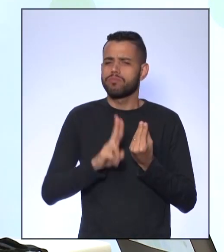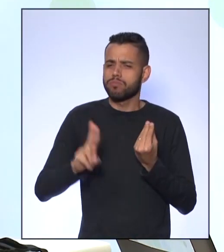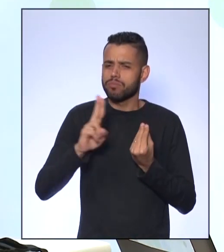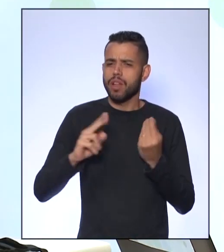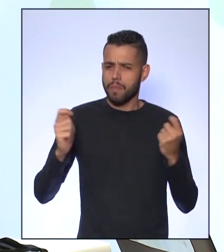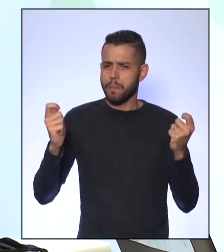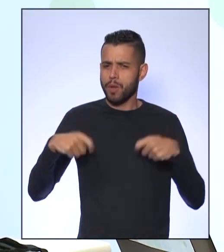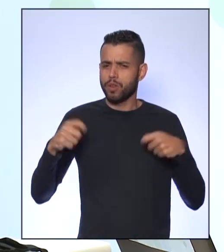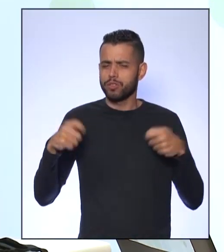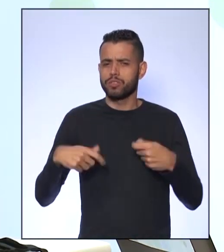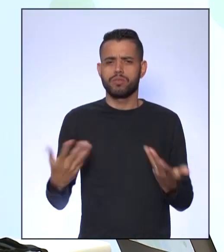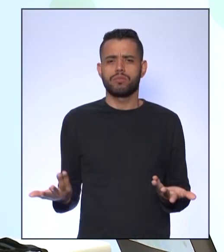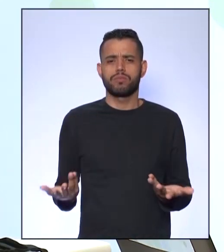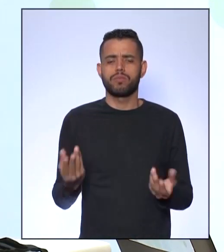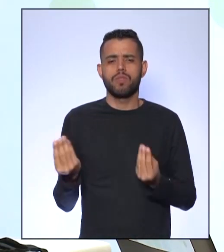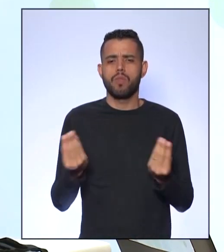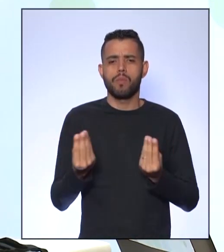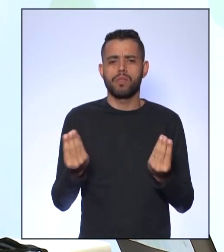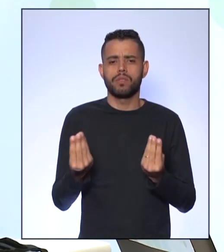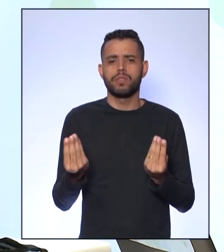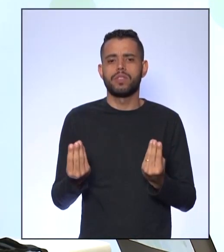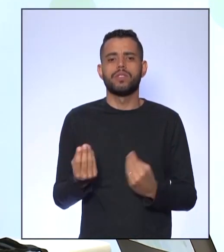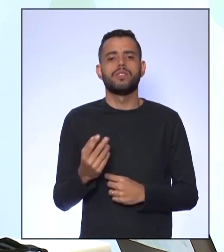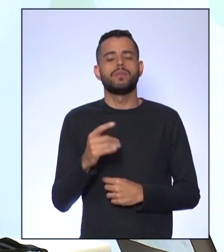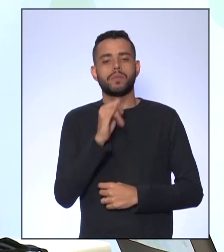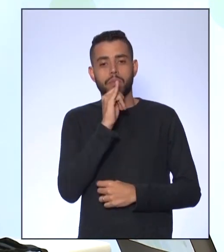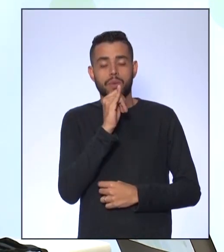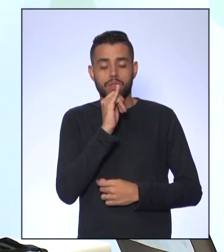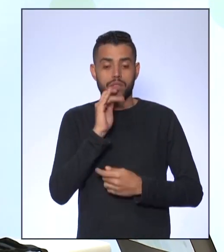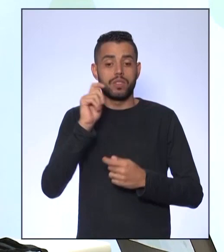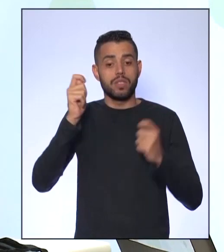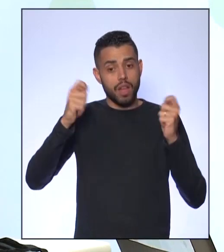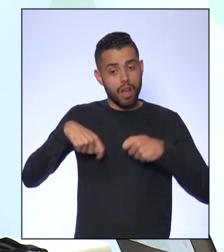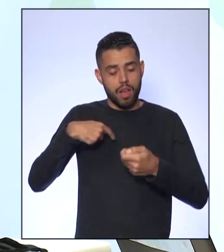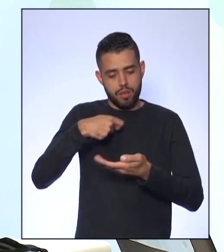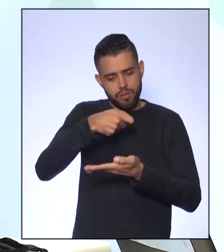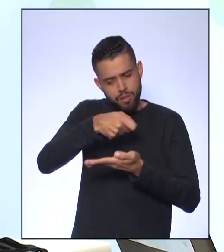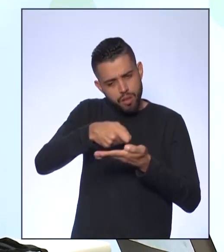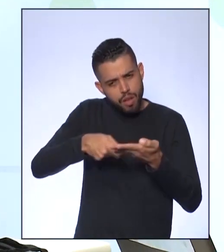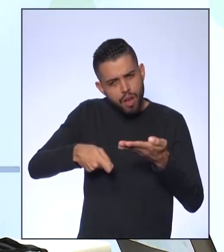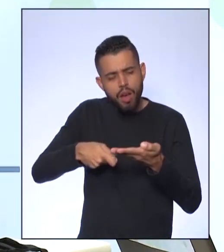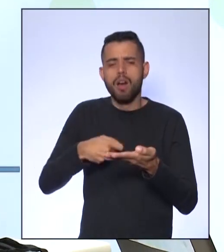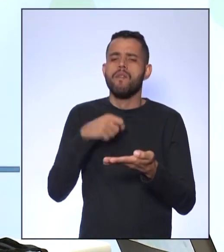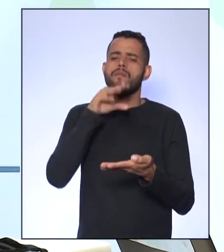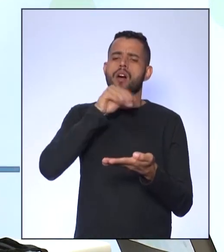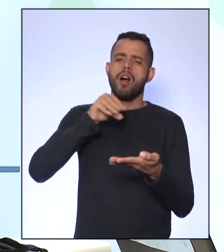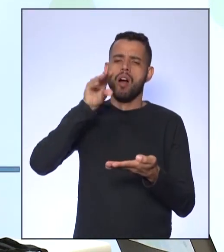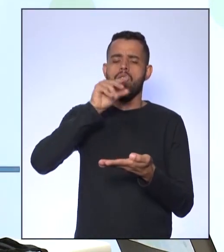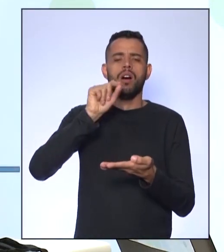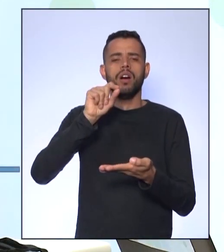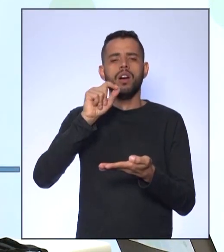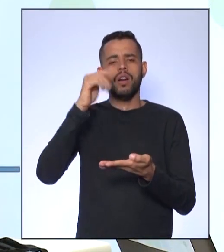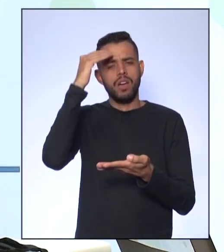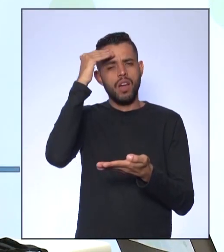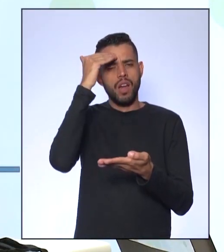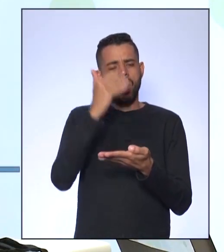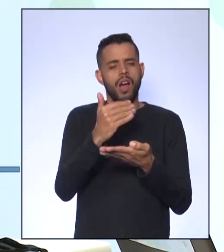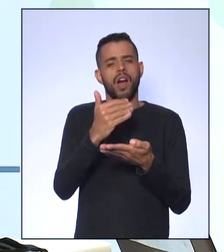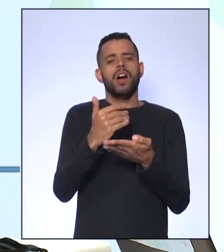né? Em que momento eu posso falar e escrever de forma a respeitar a norma padrão